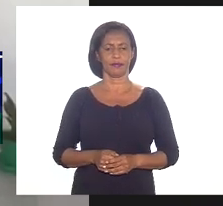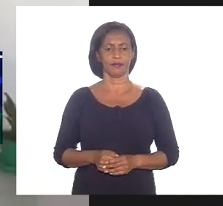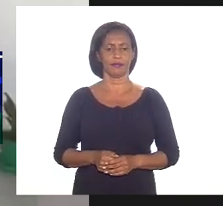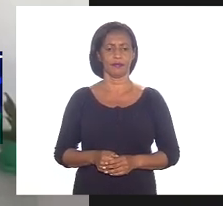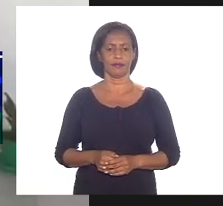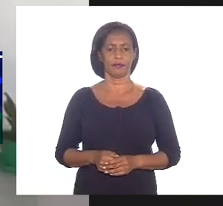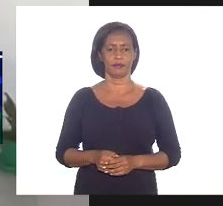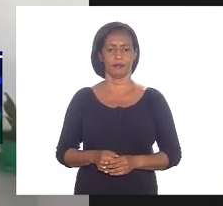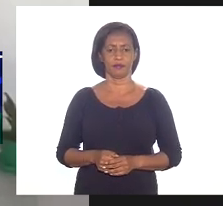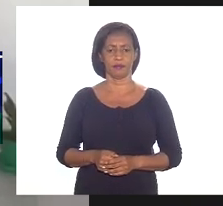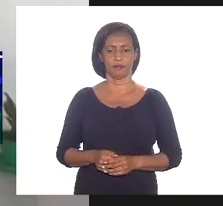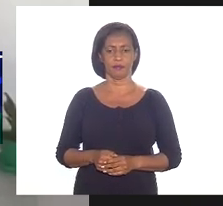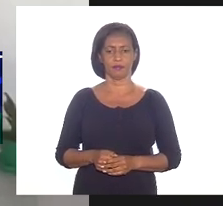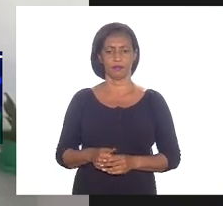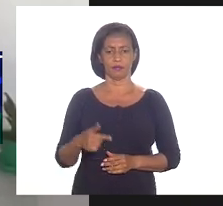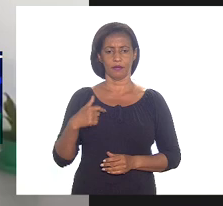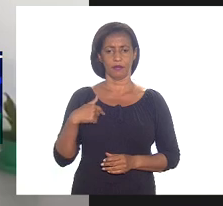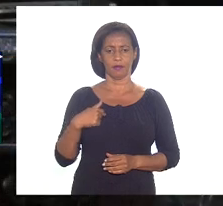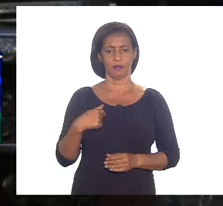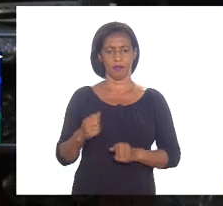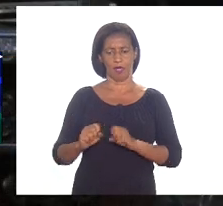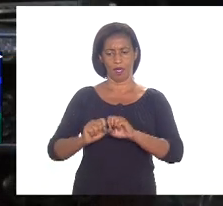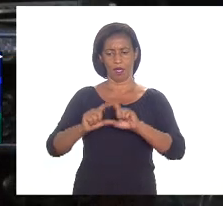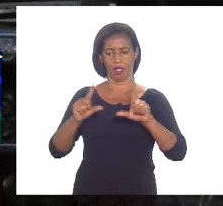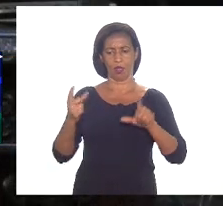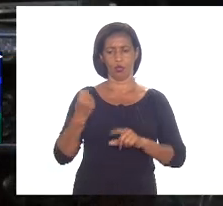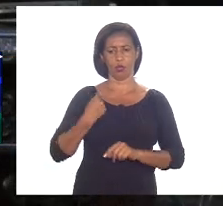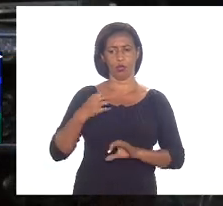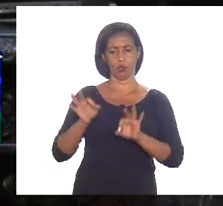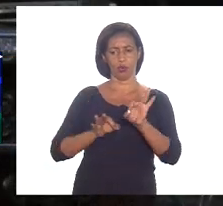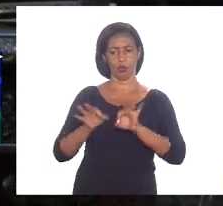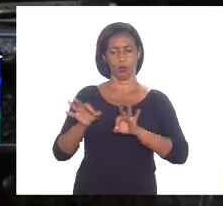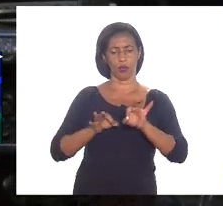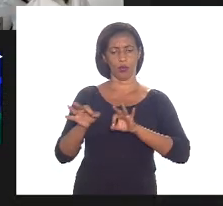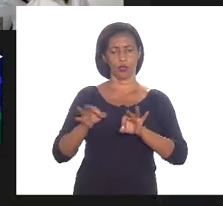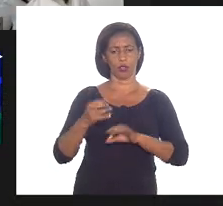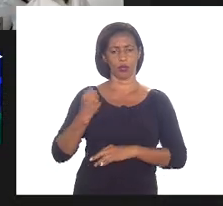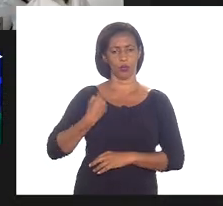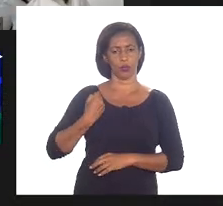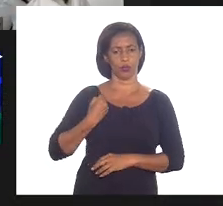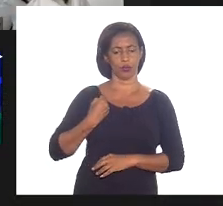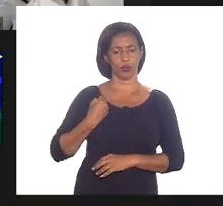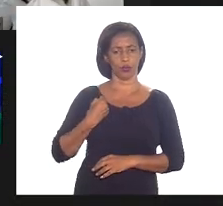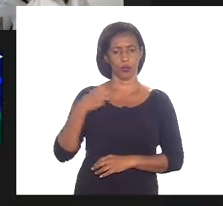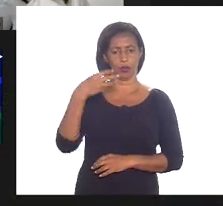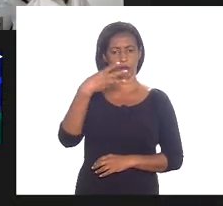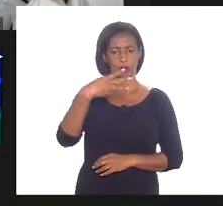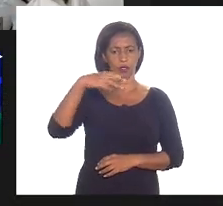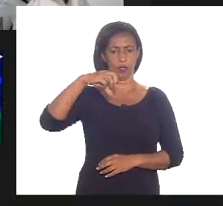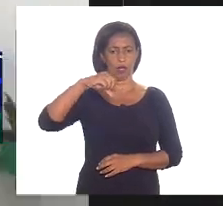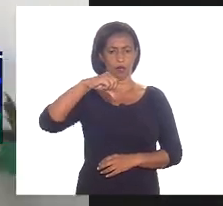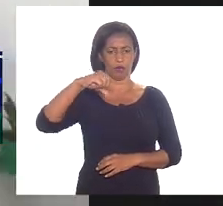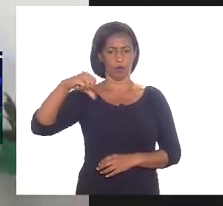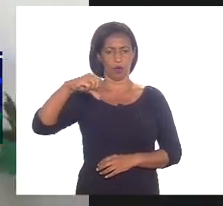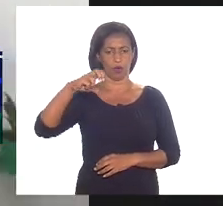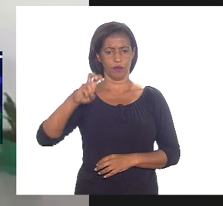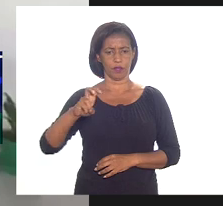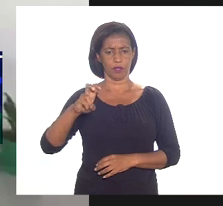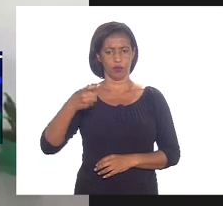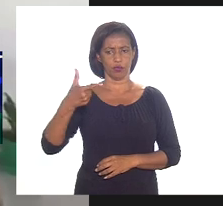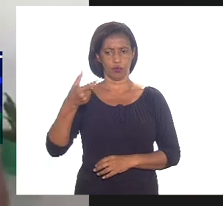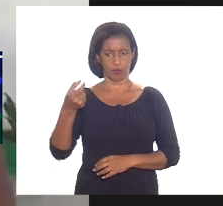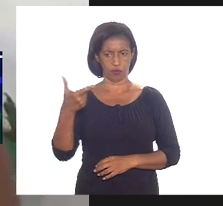eu tô aqui abrindo o número do projeto Ok é o Projeto 3995